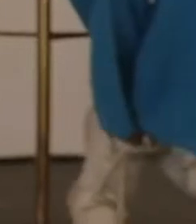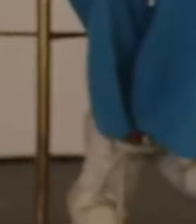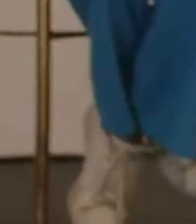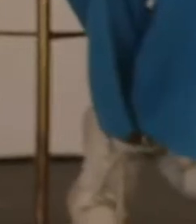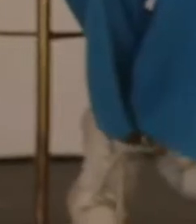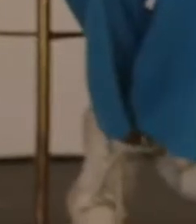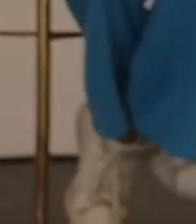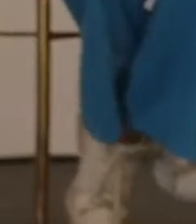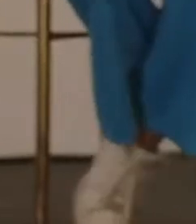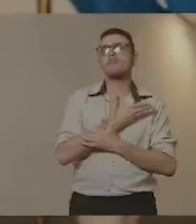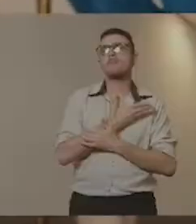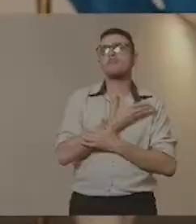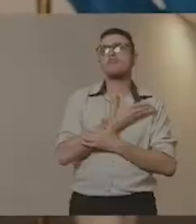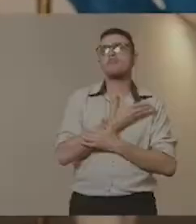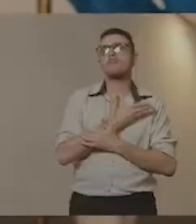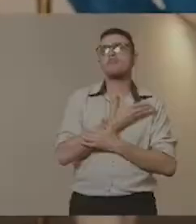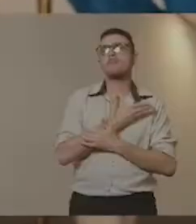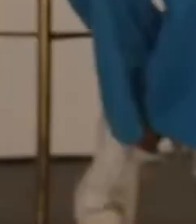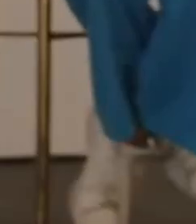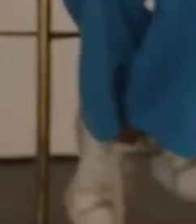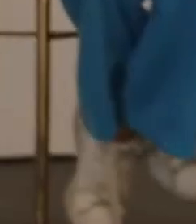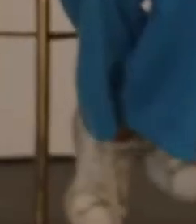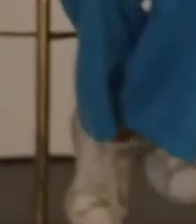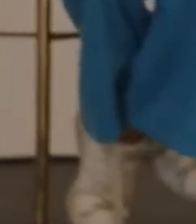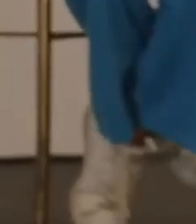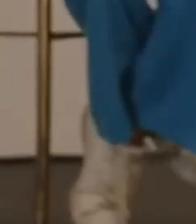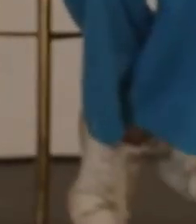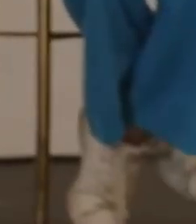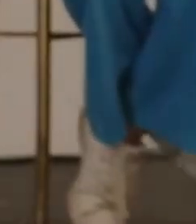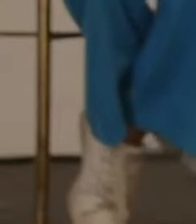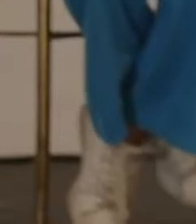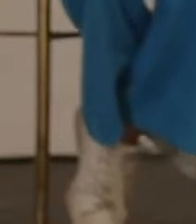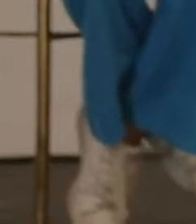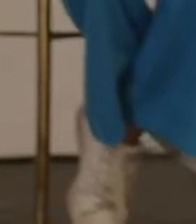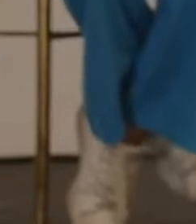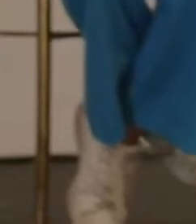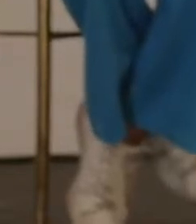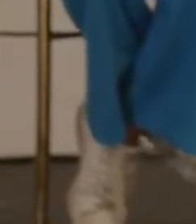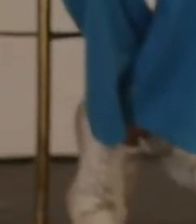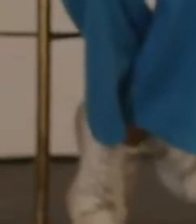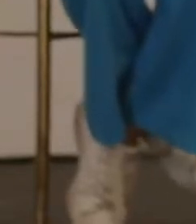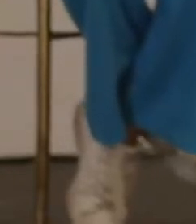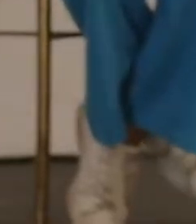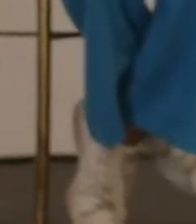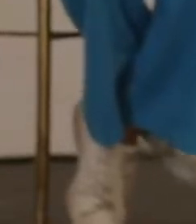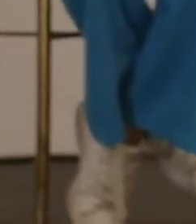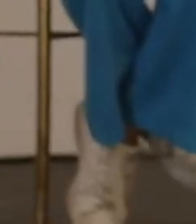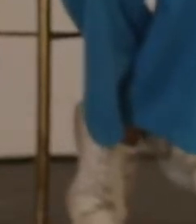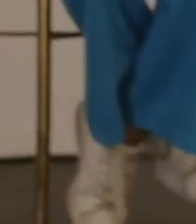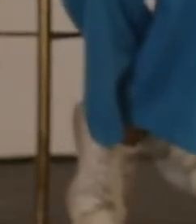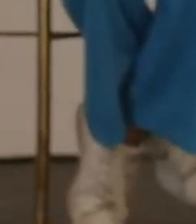disso de fato, claro, dosado, a gente simplesmente foi barrado. E quando retornamos presencialmente,